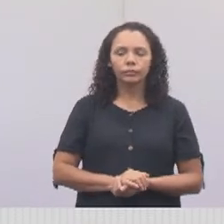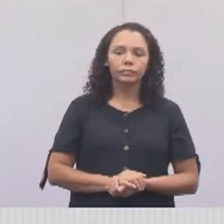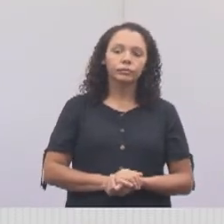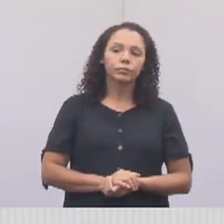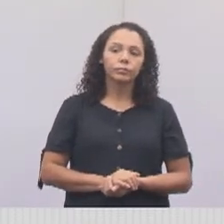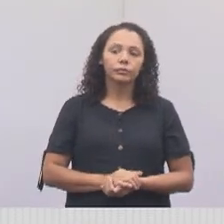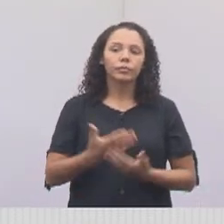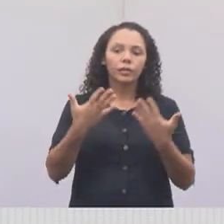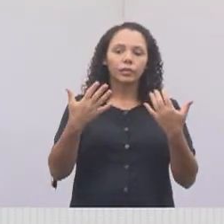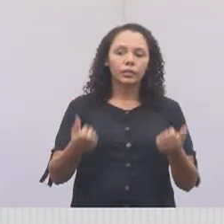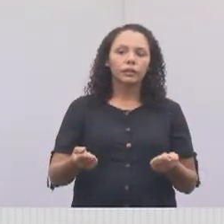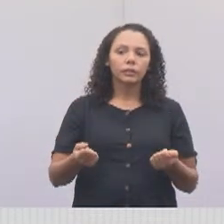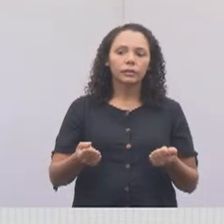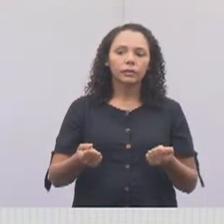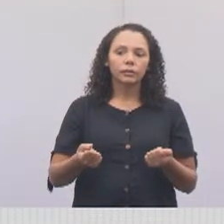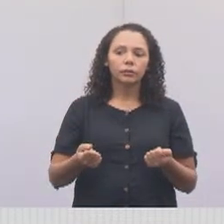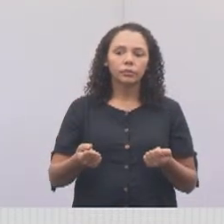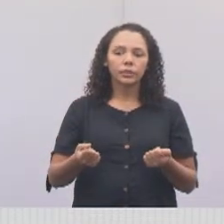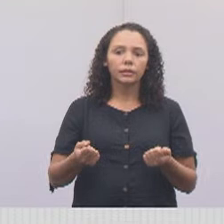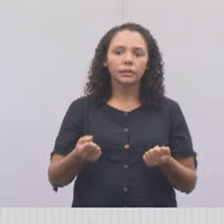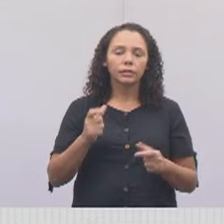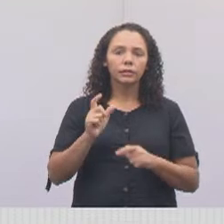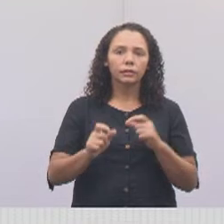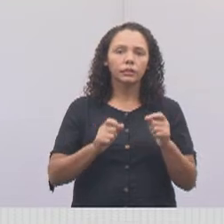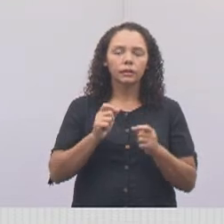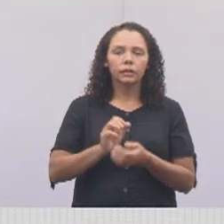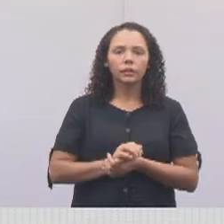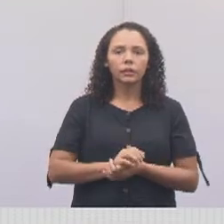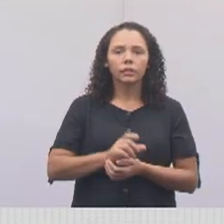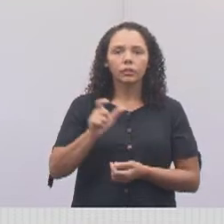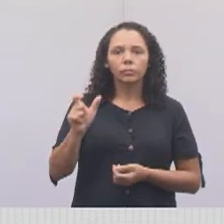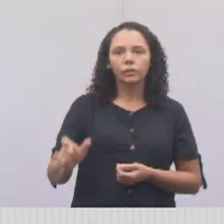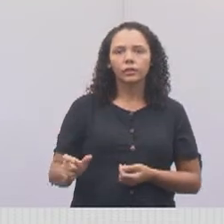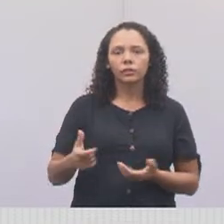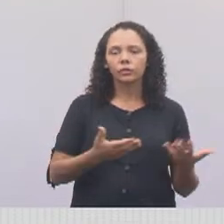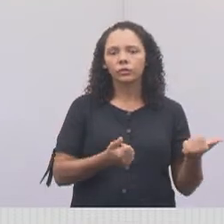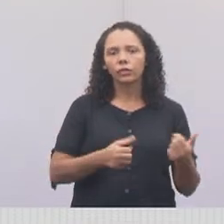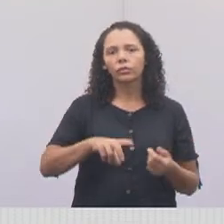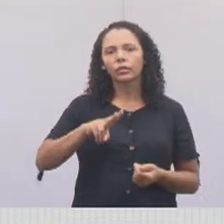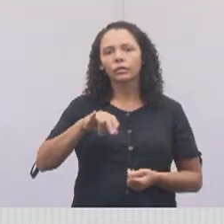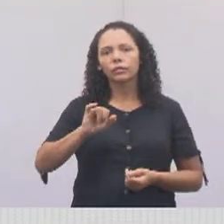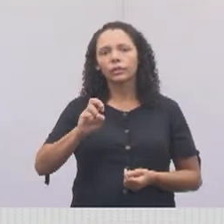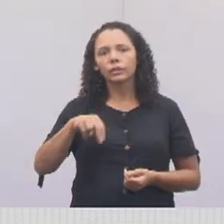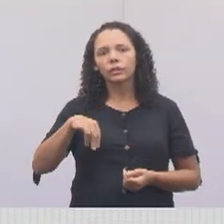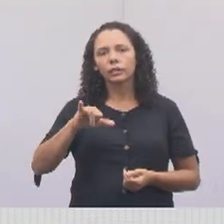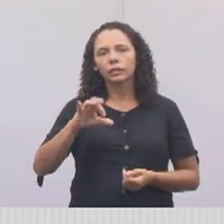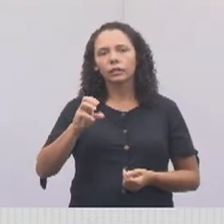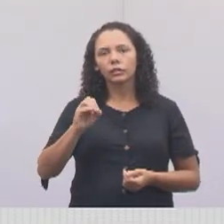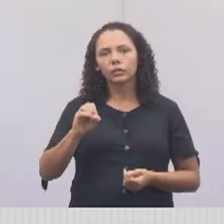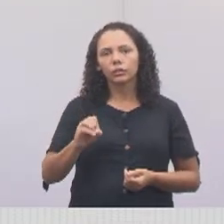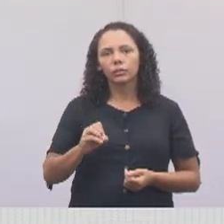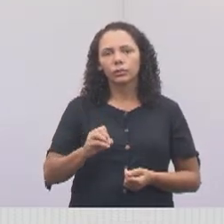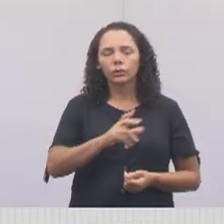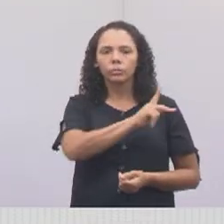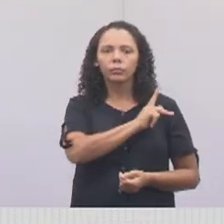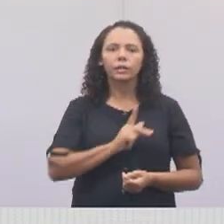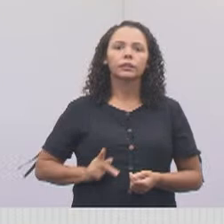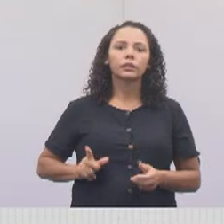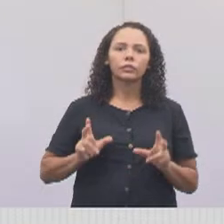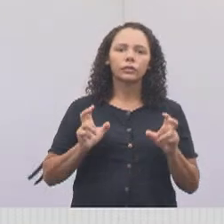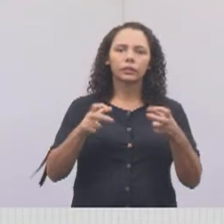Recebi no meu gabinete, né, o Vinícius Bayer, que é o presidente da